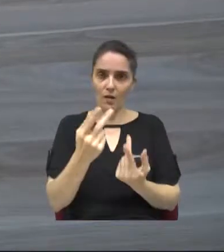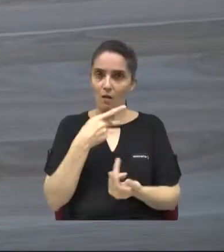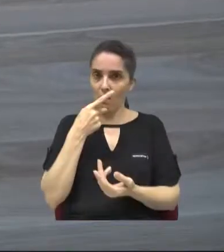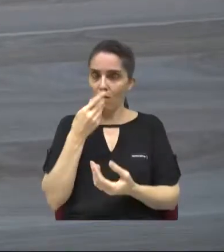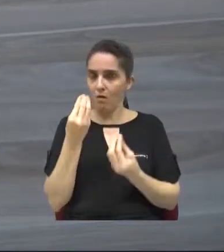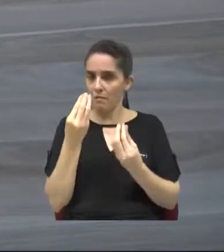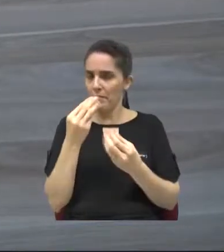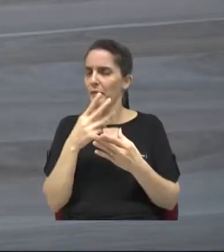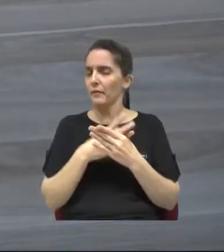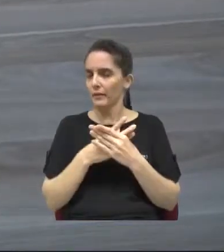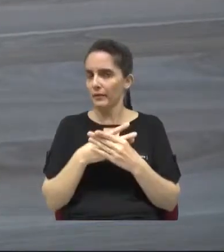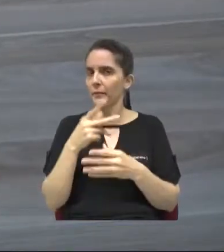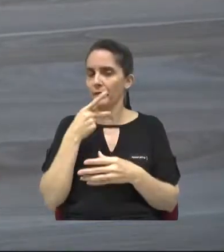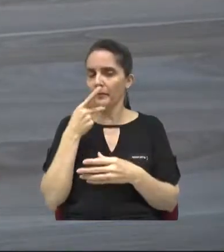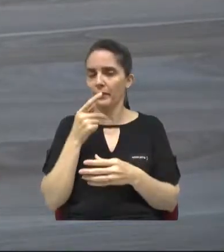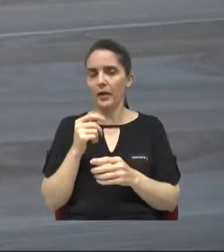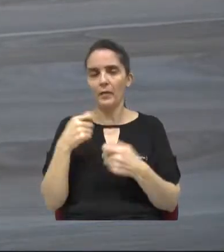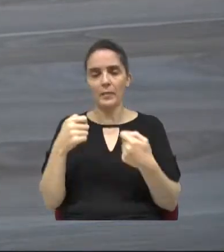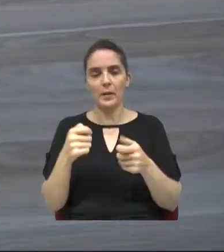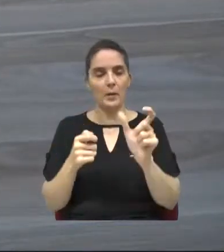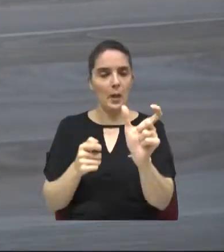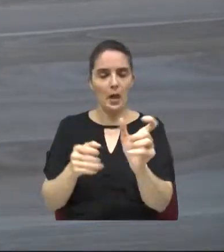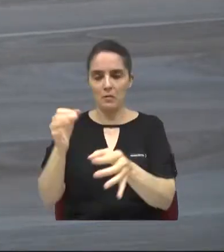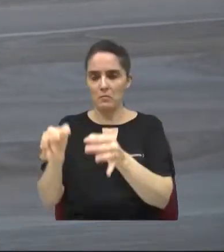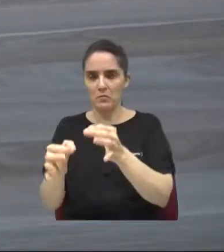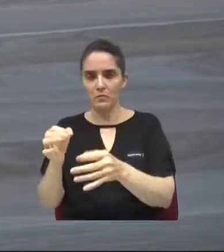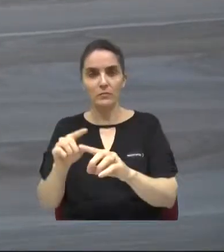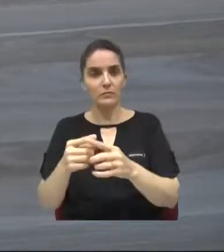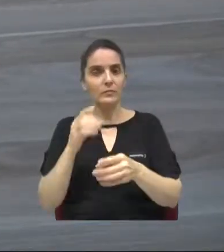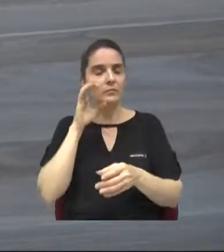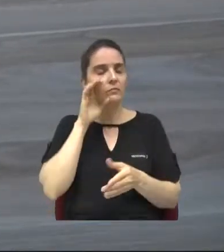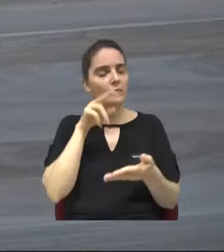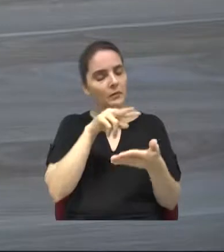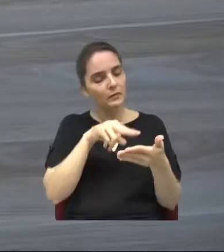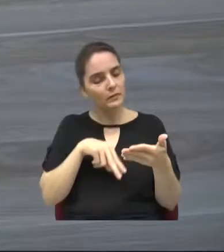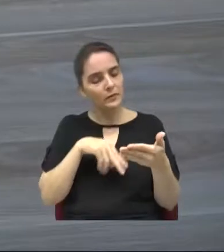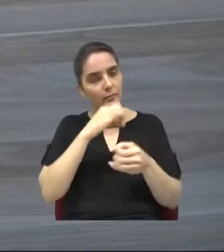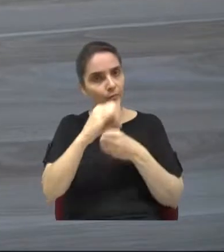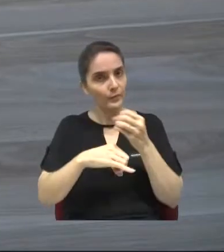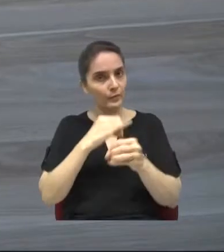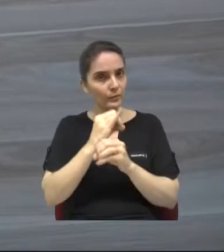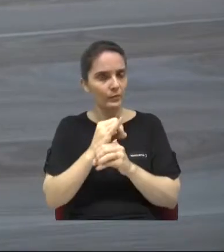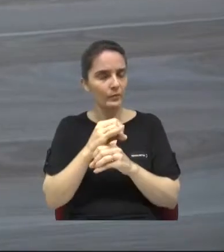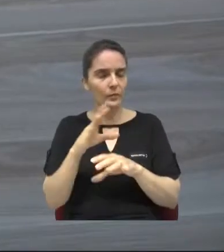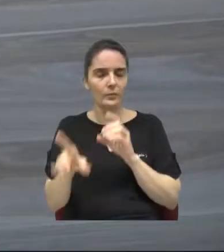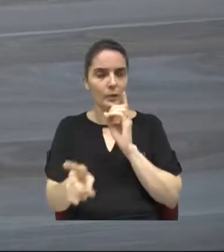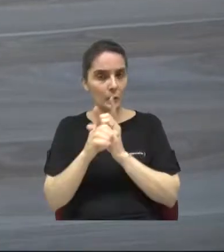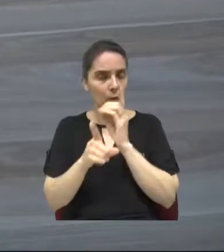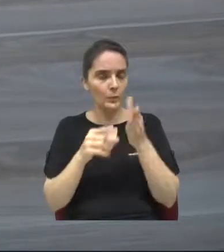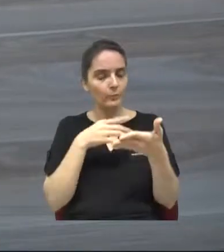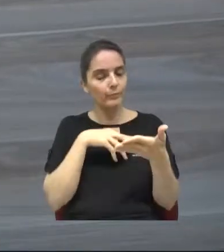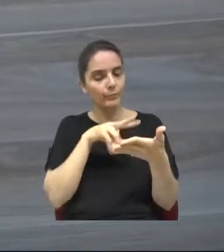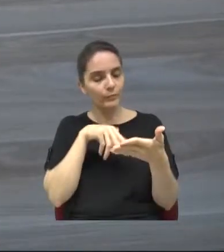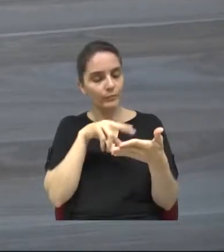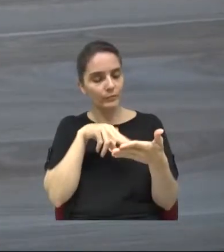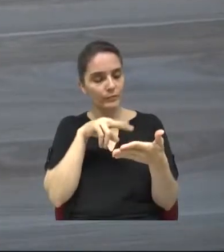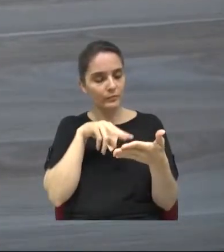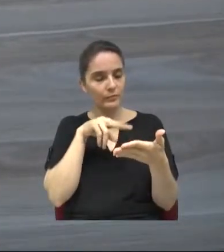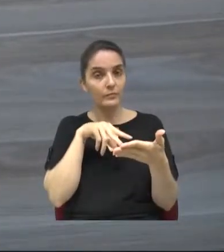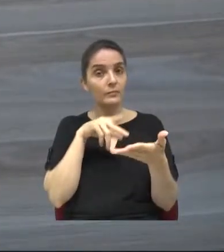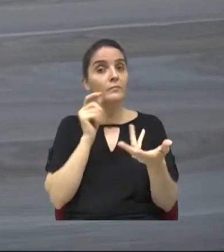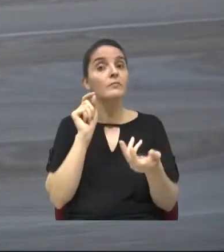Mas uma coisa que eu entrei na internet agora há pouco, e eu achei interessante, até uma colocação aqui.